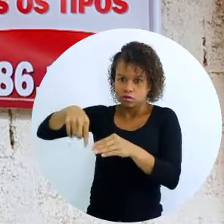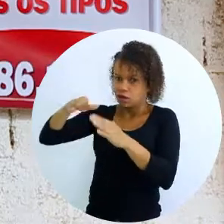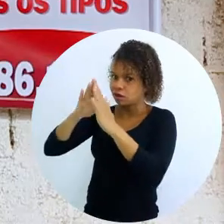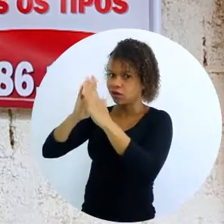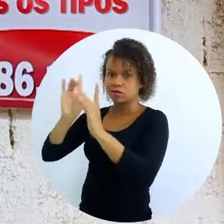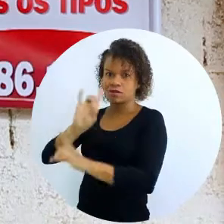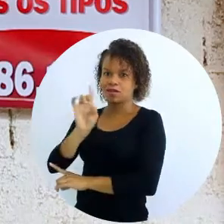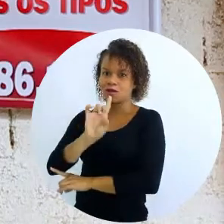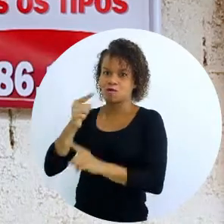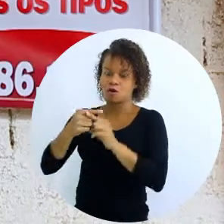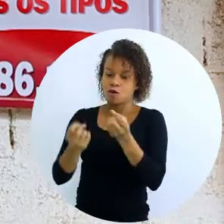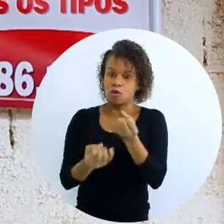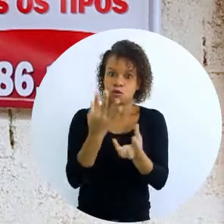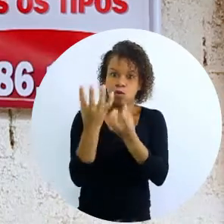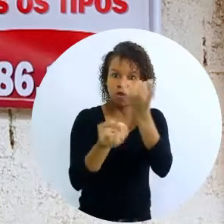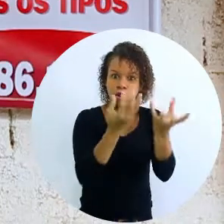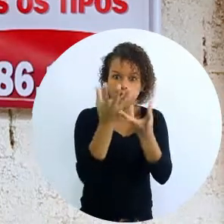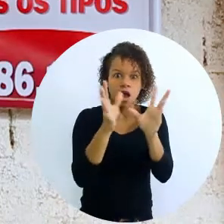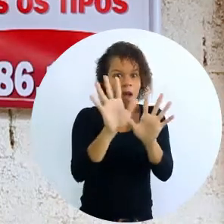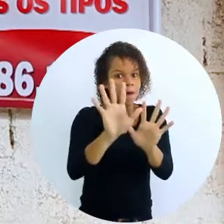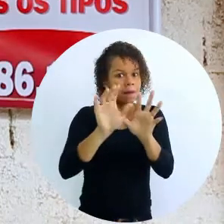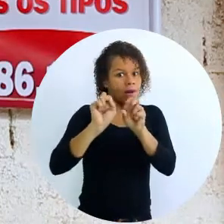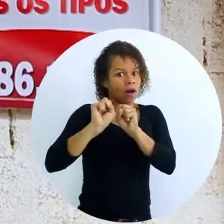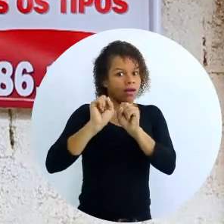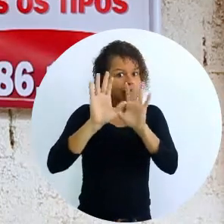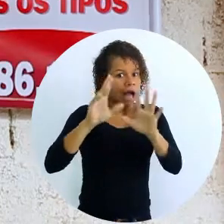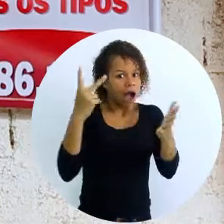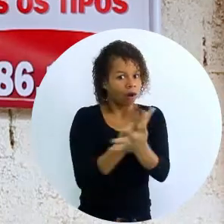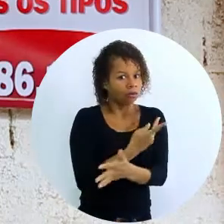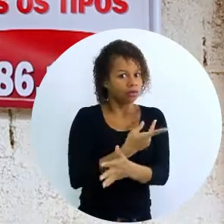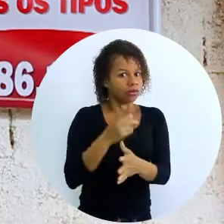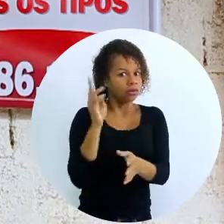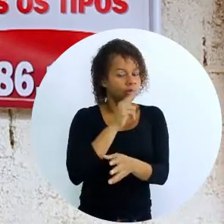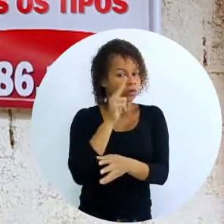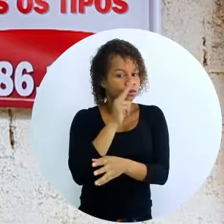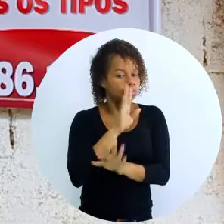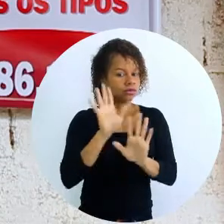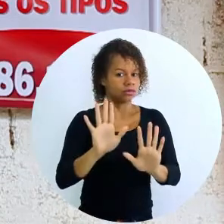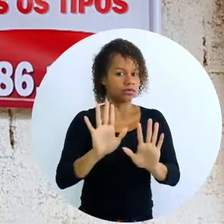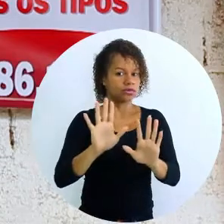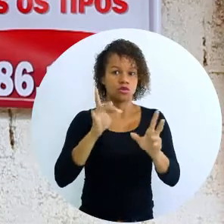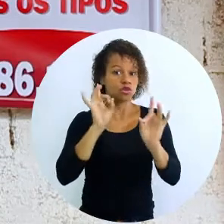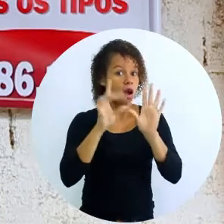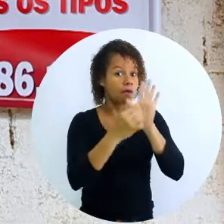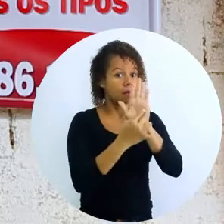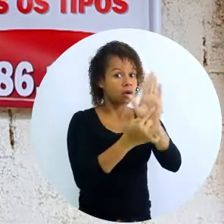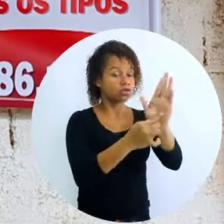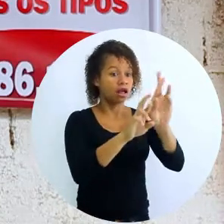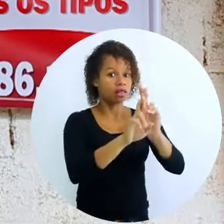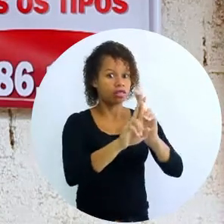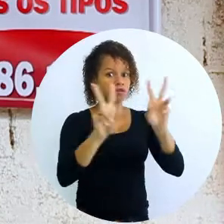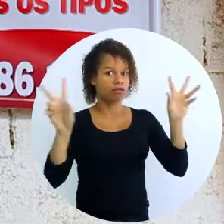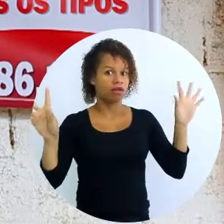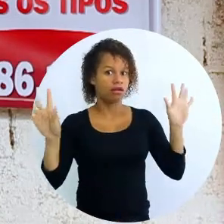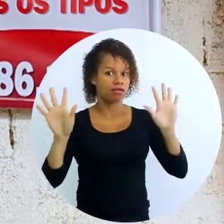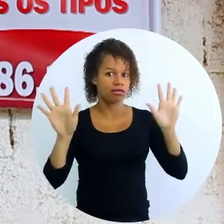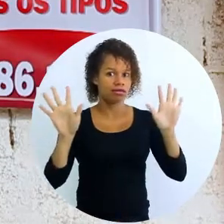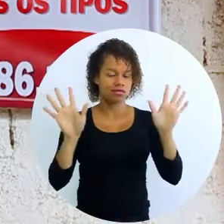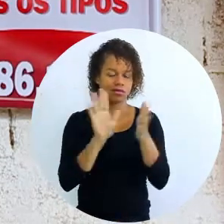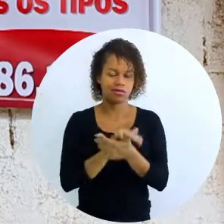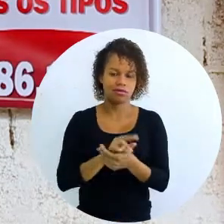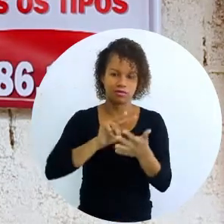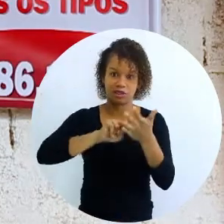Porque vamos colocar fogo e aí poderá gerar um acidente. Então, o objetivo é mostrar a diferença, né,